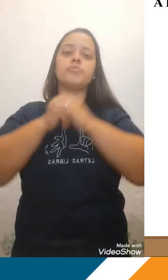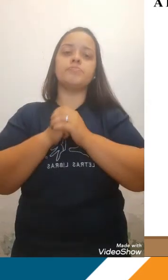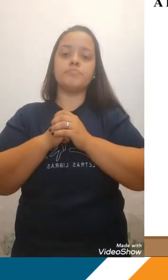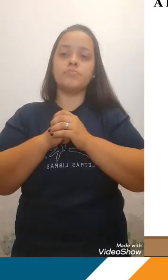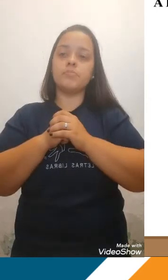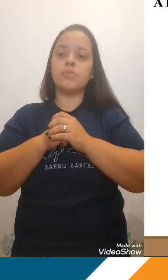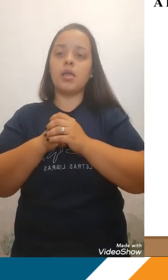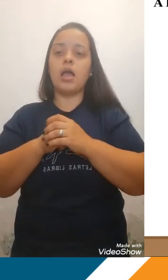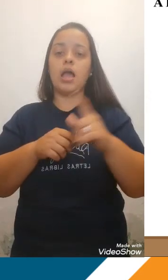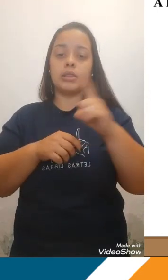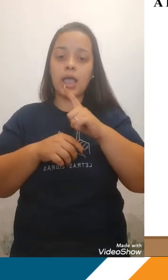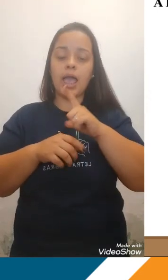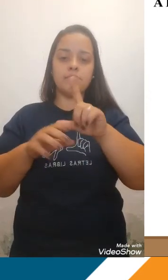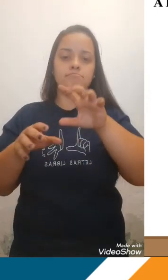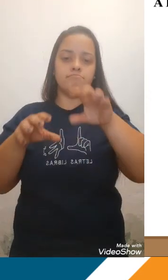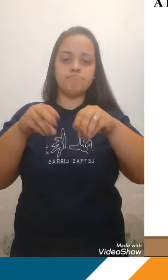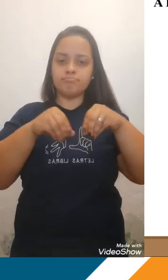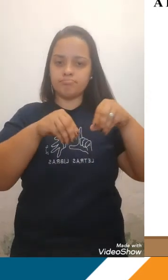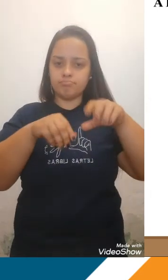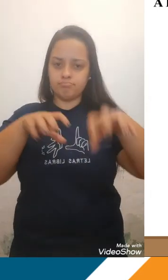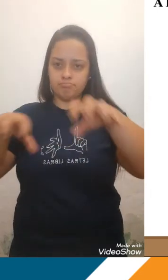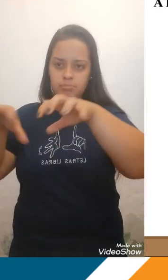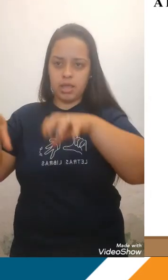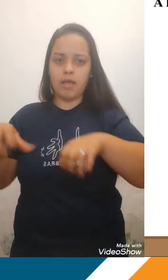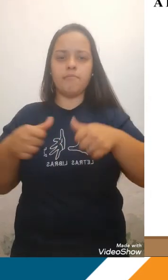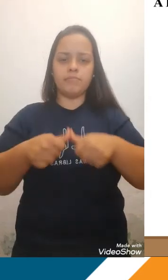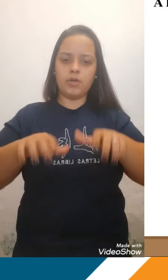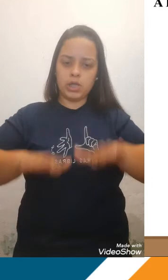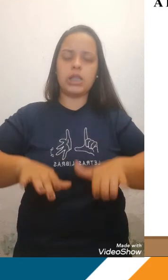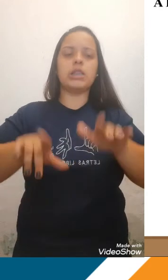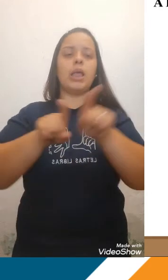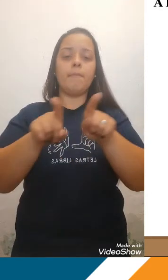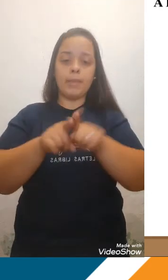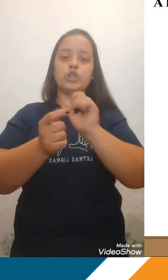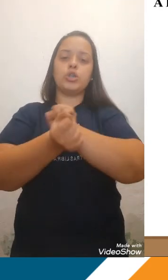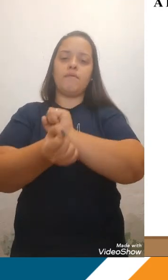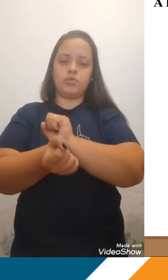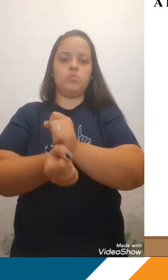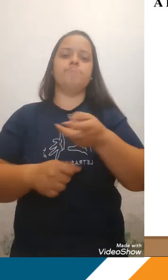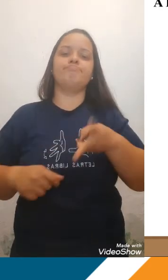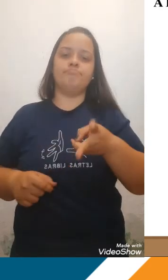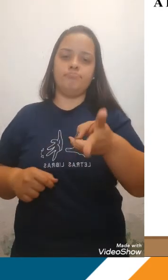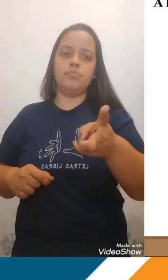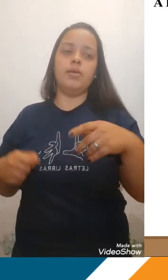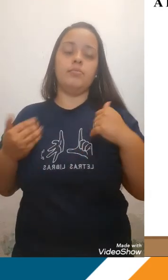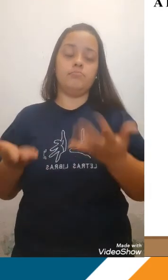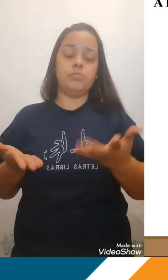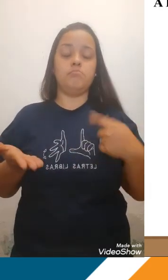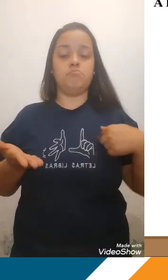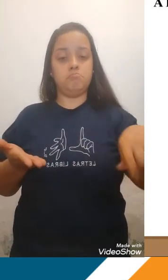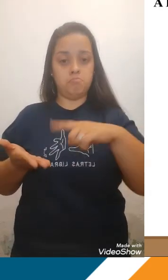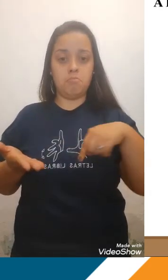Pedro, a unidade territorial ela foi mantida, assim como a escravidão. Ou seja, nós